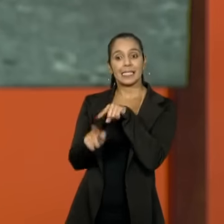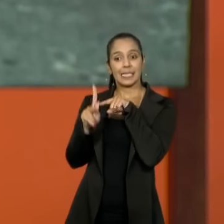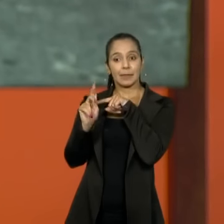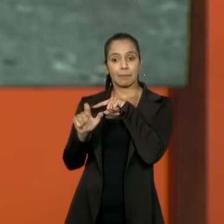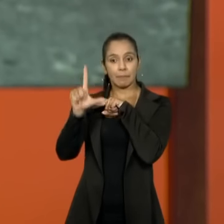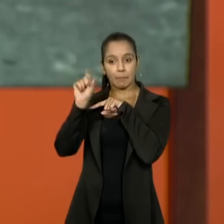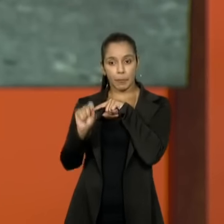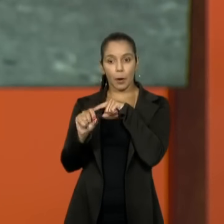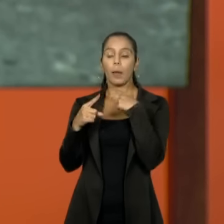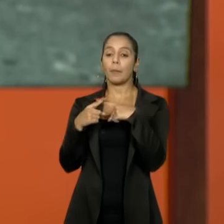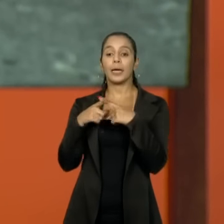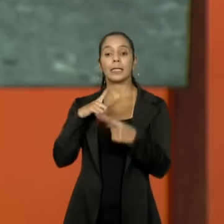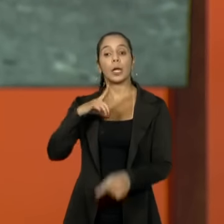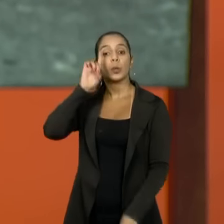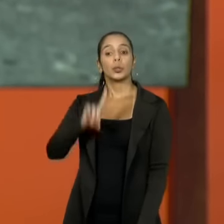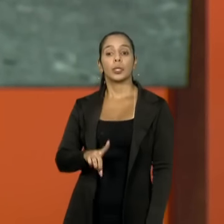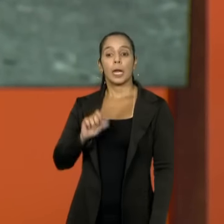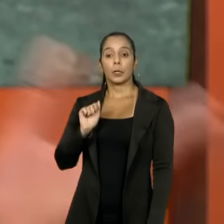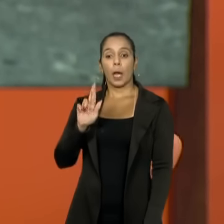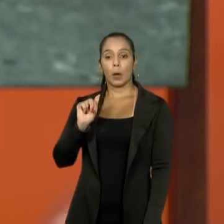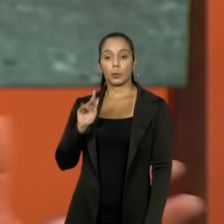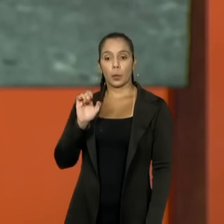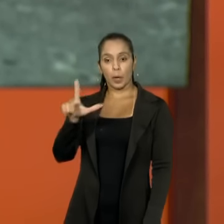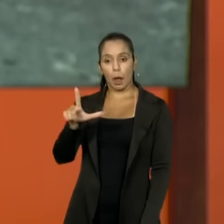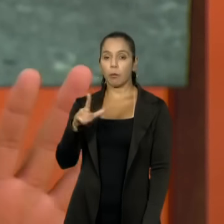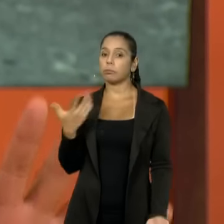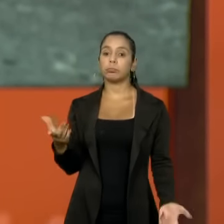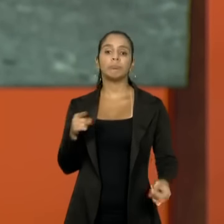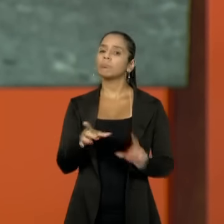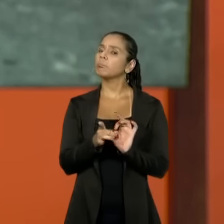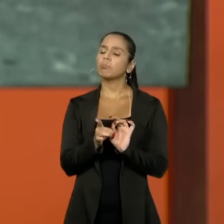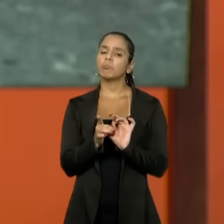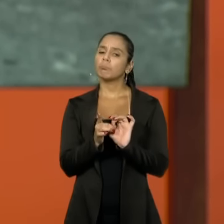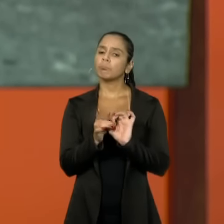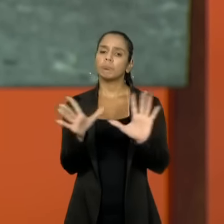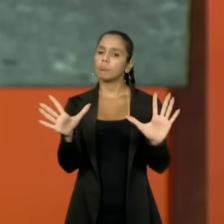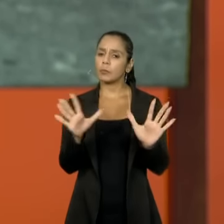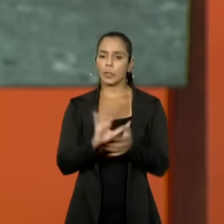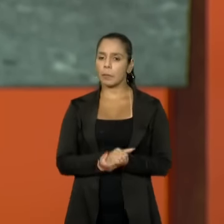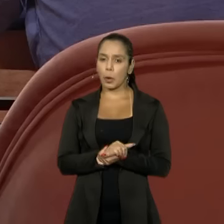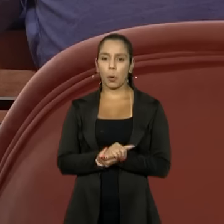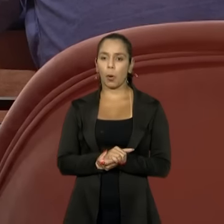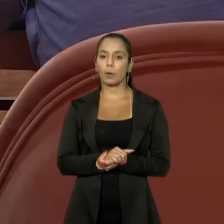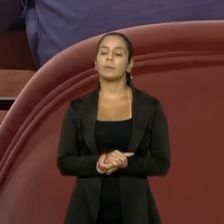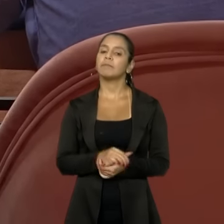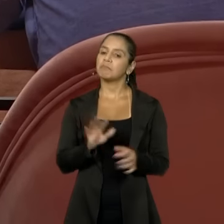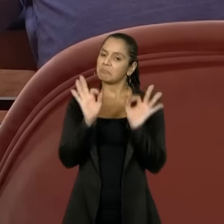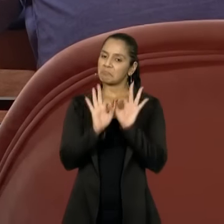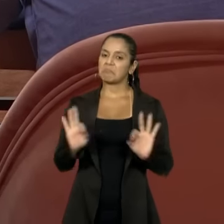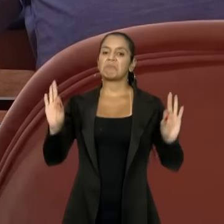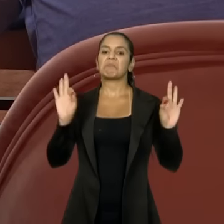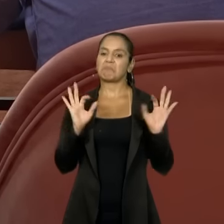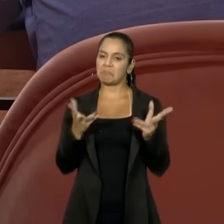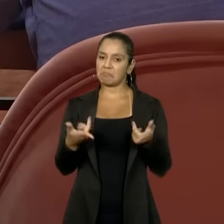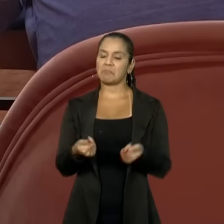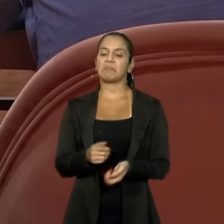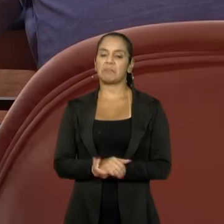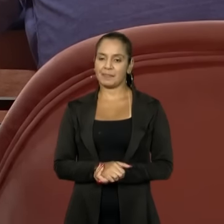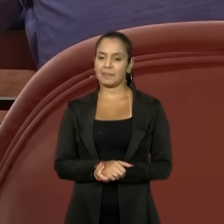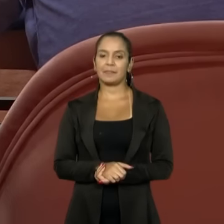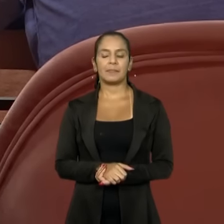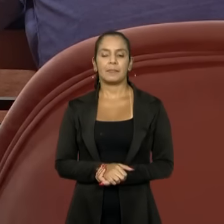detentor, né, dos direitos autorais, Universal, ele liberou sem muito questionar. E com essa frase brilhante, né? Eu não vou